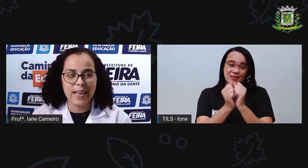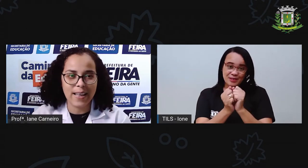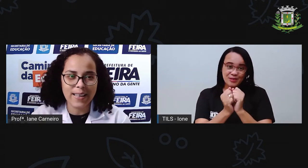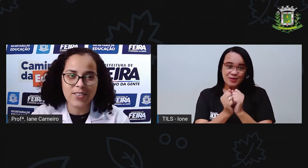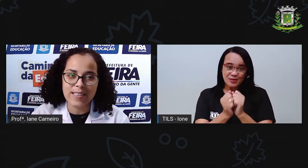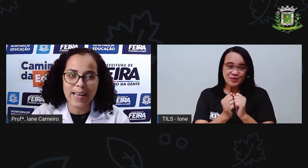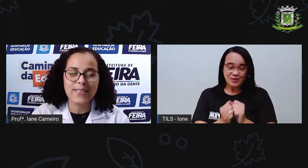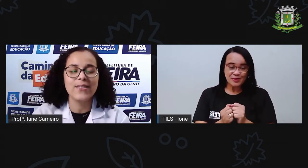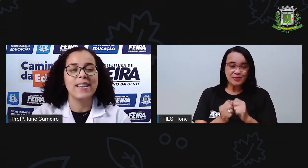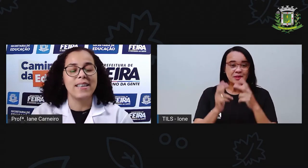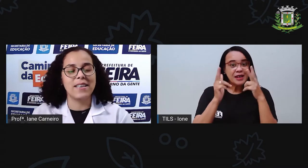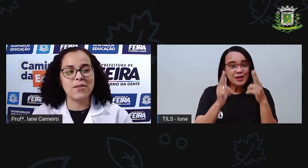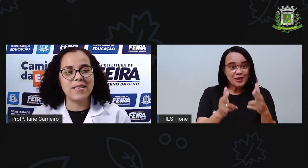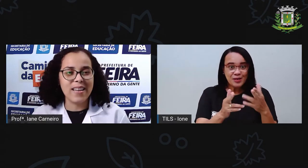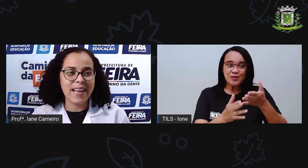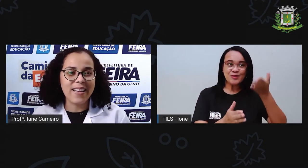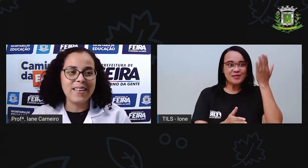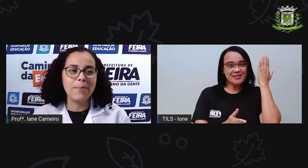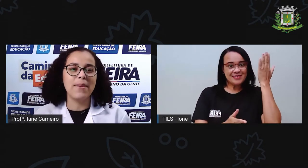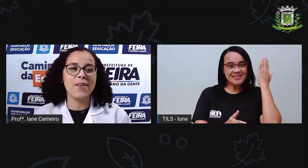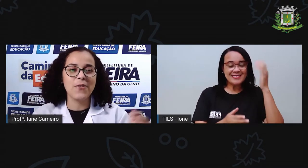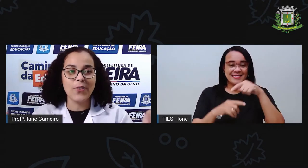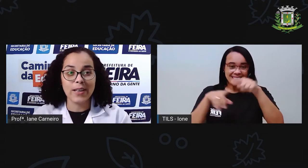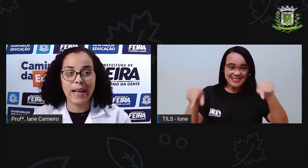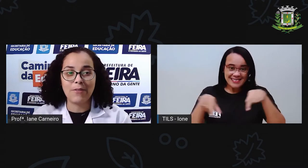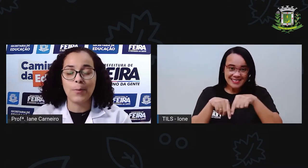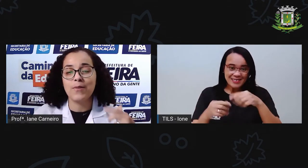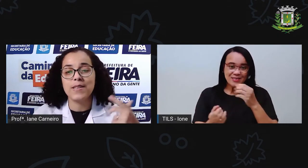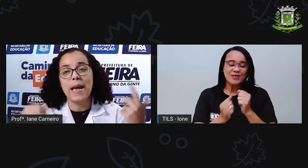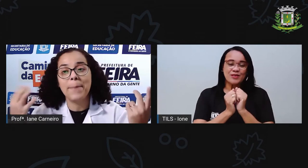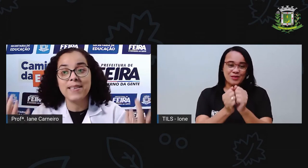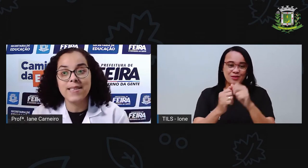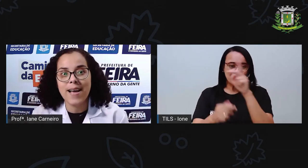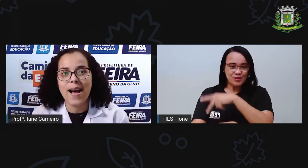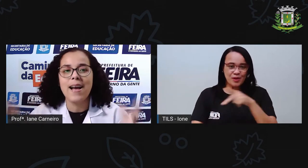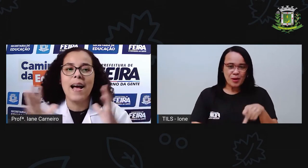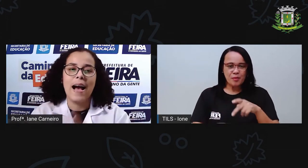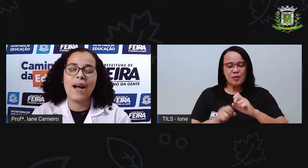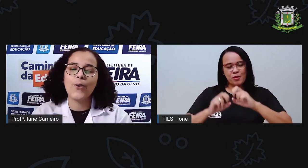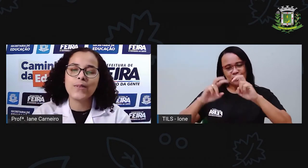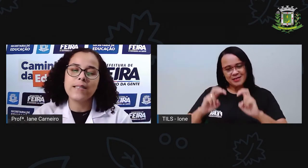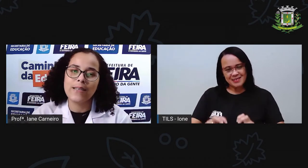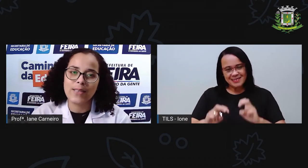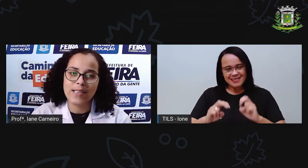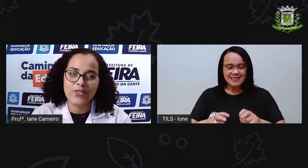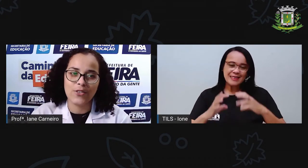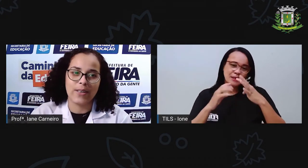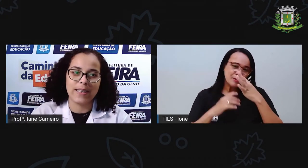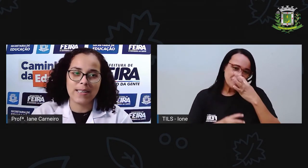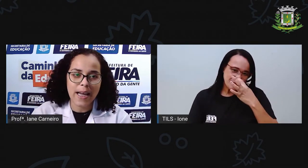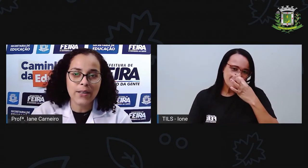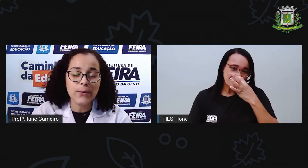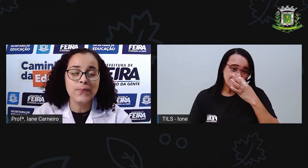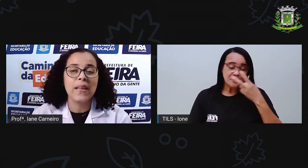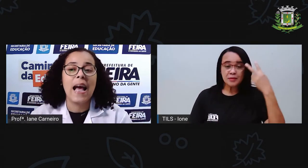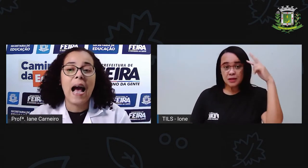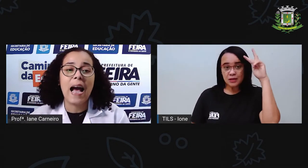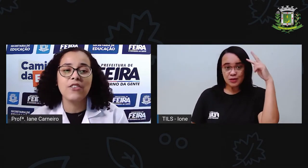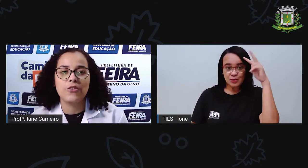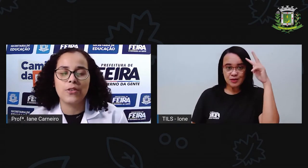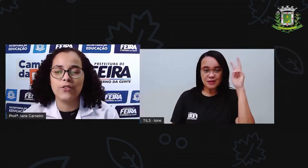seus coleguinhas, tá certo? Então, senta aí, bem confortável, para você apreciar a contação dessa história, tá certo?